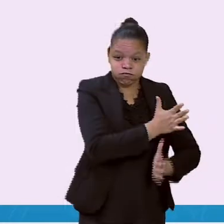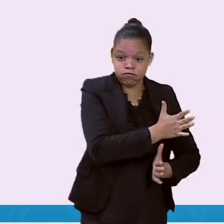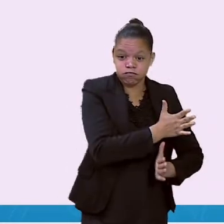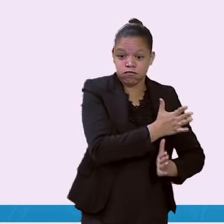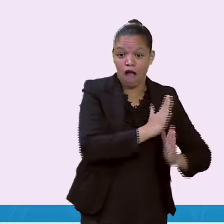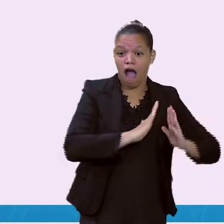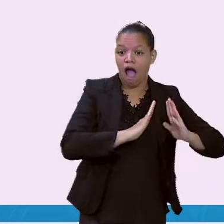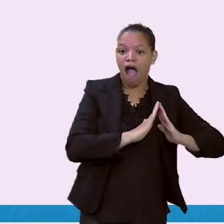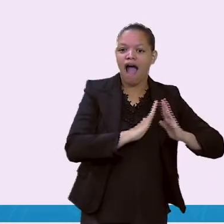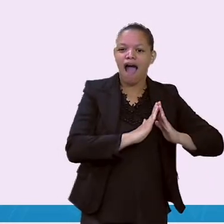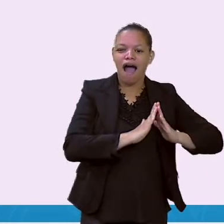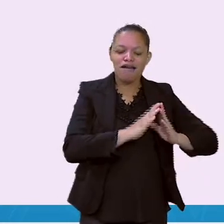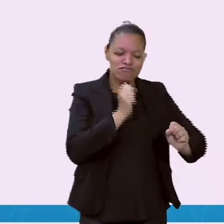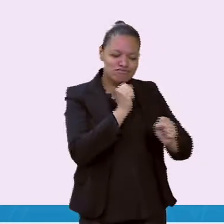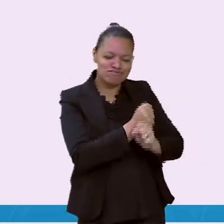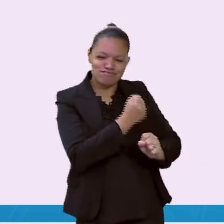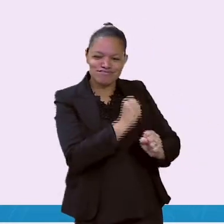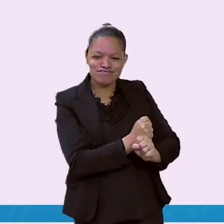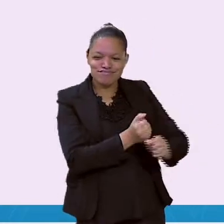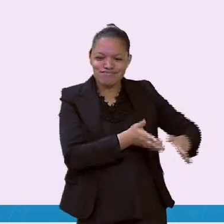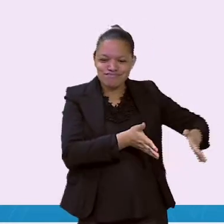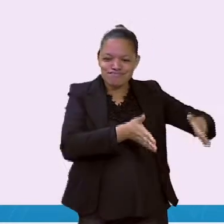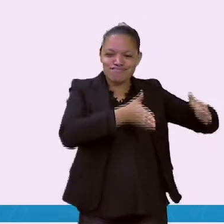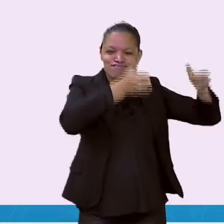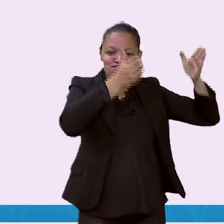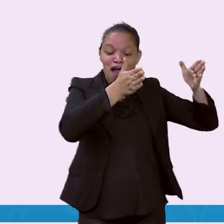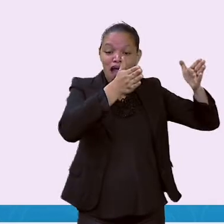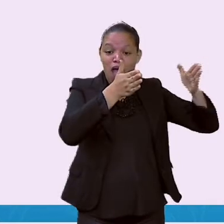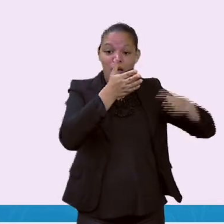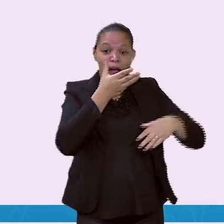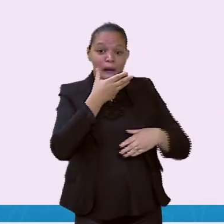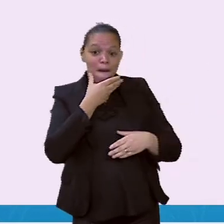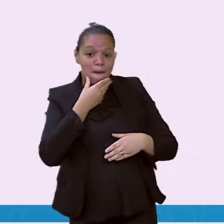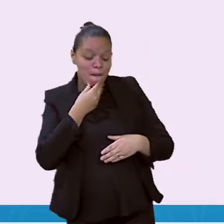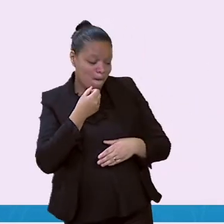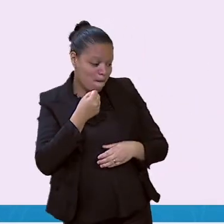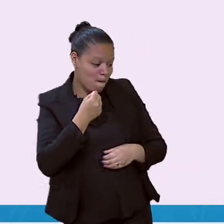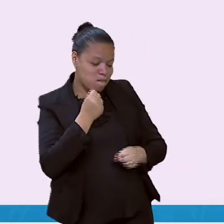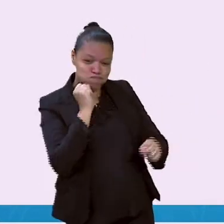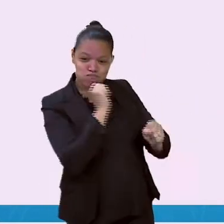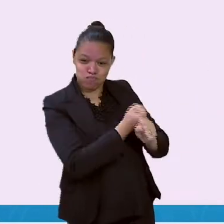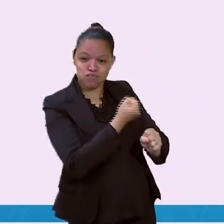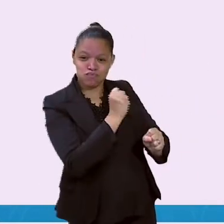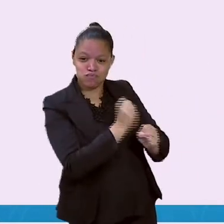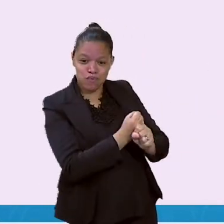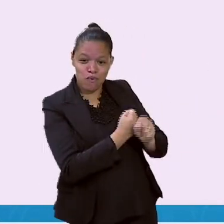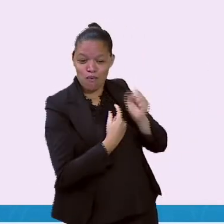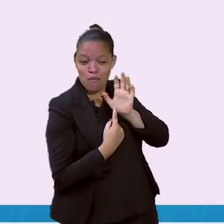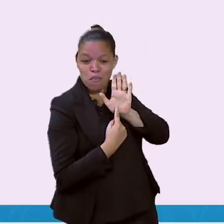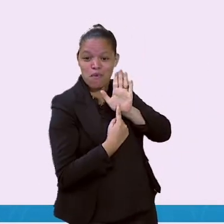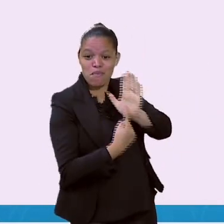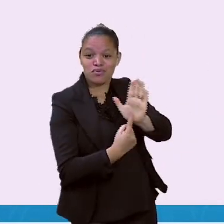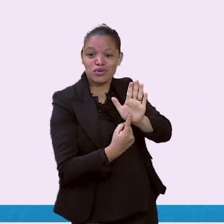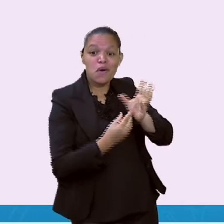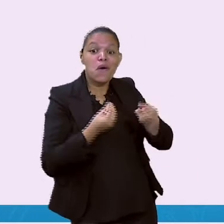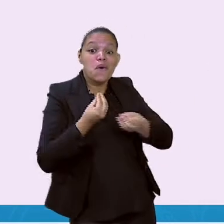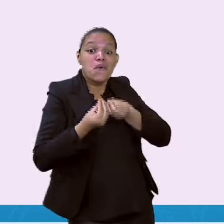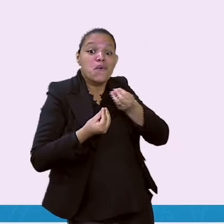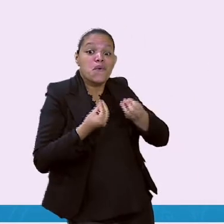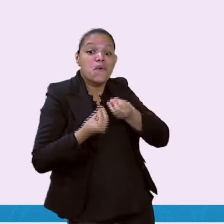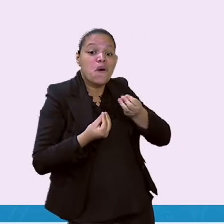um prédio. O pedreiro, que é meu amigo, me mostrou como se faz uma parede.